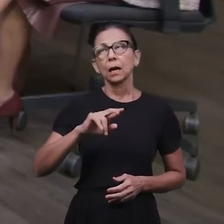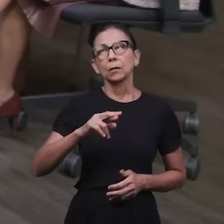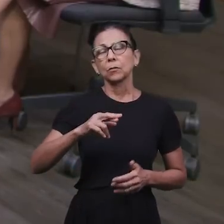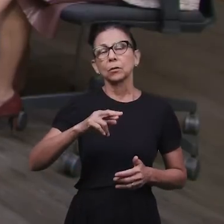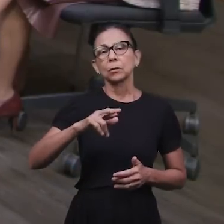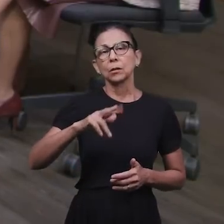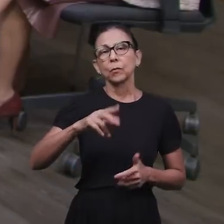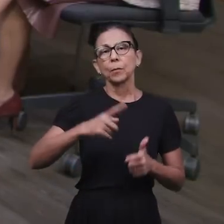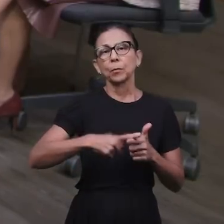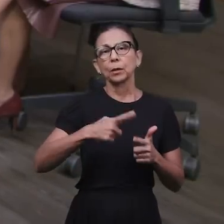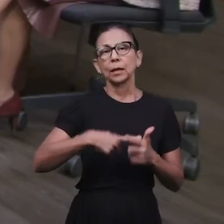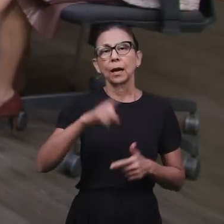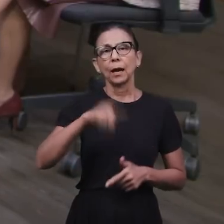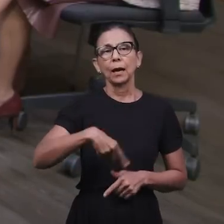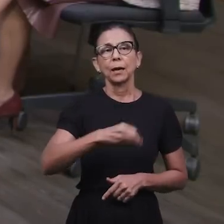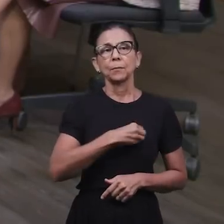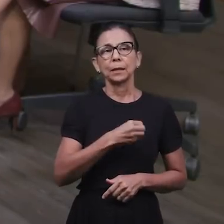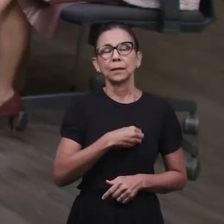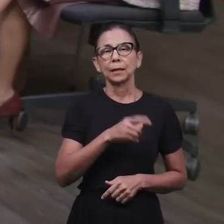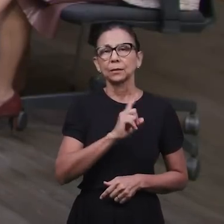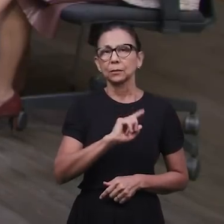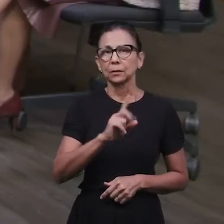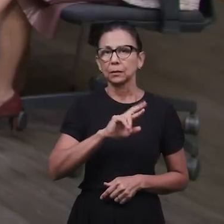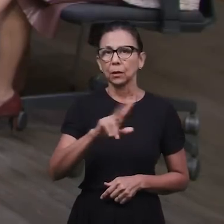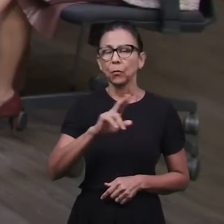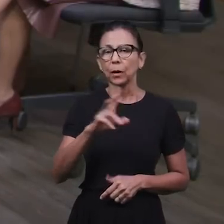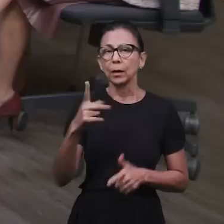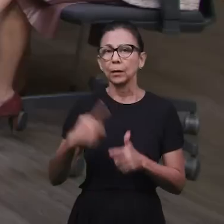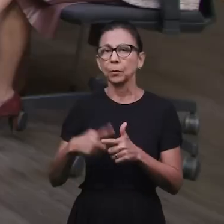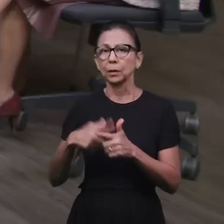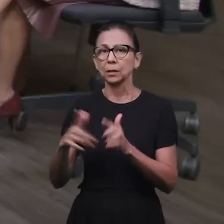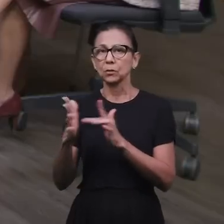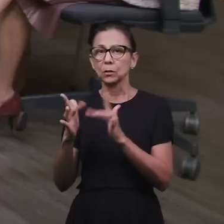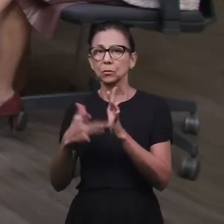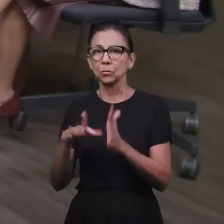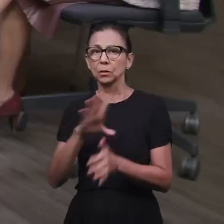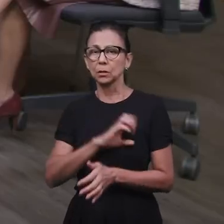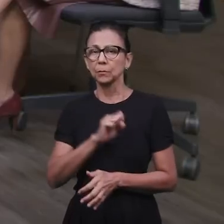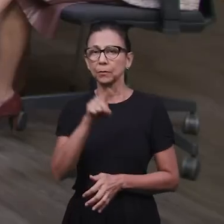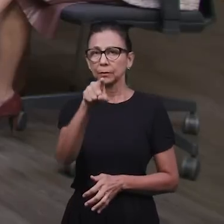bom. Então vamos lá, depois desse complemento, Ailton,